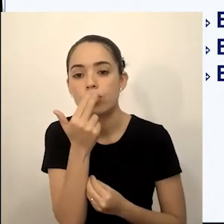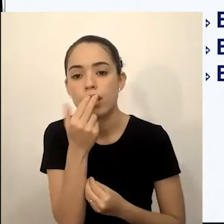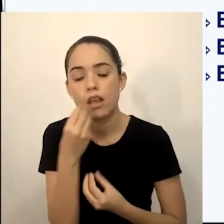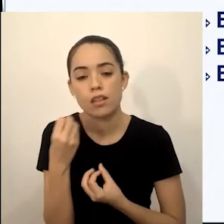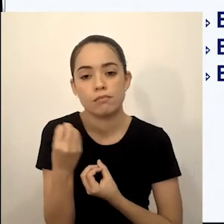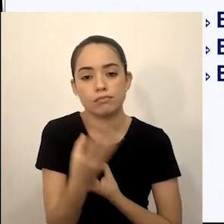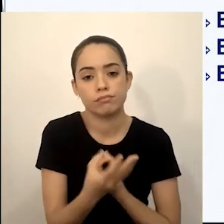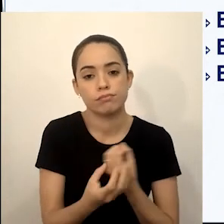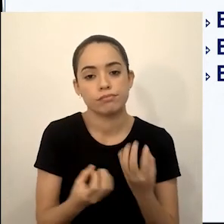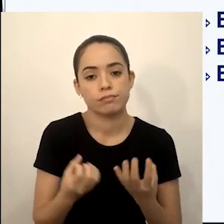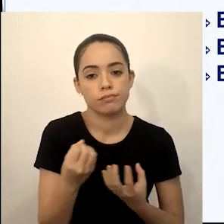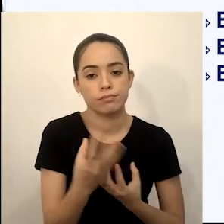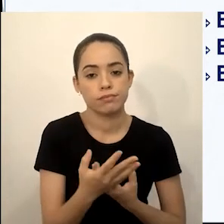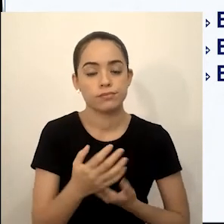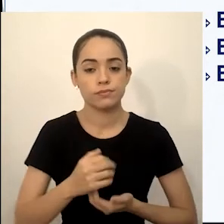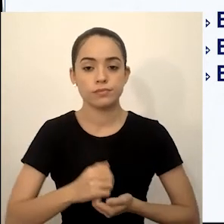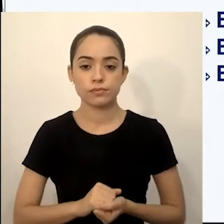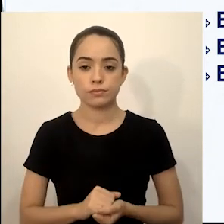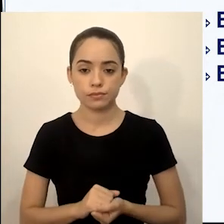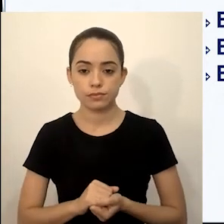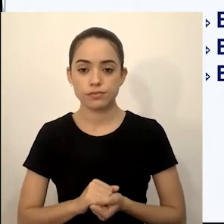nutrição destas células.